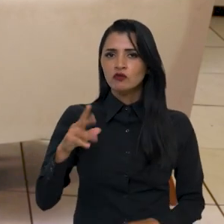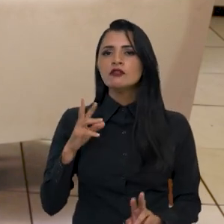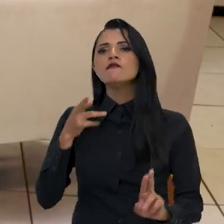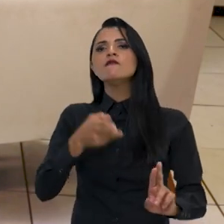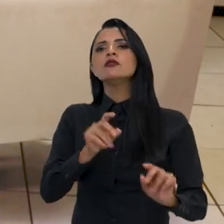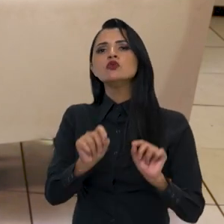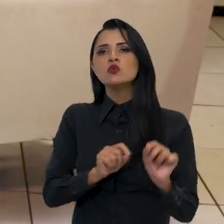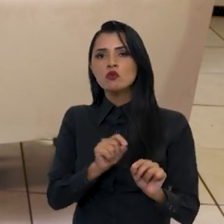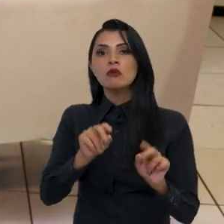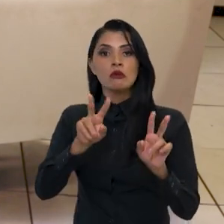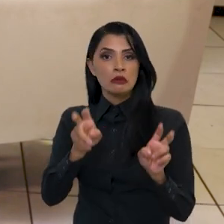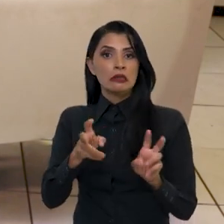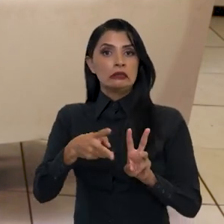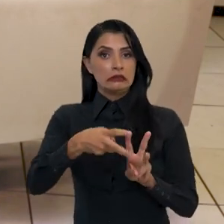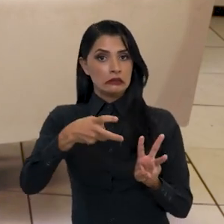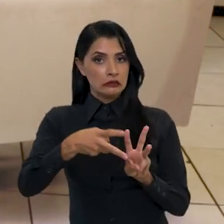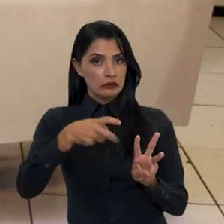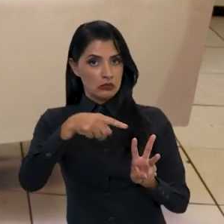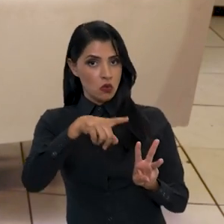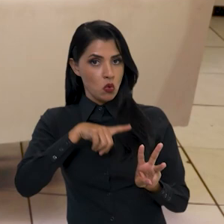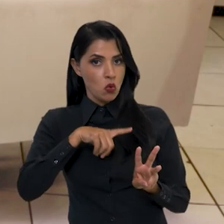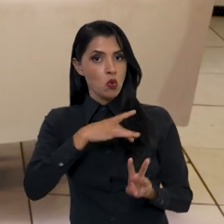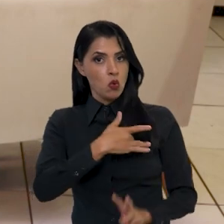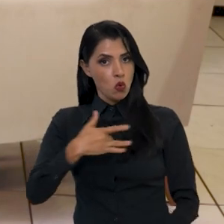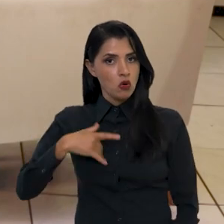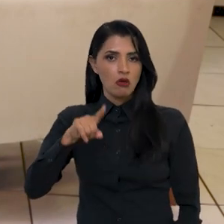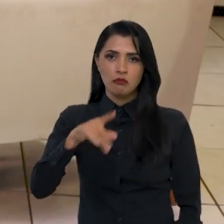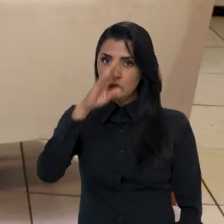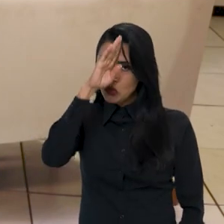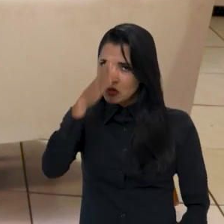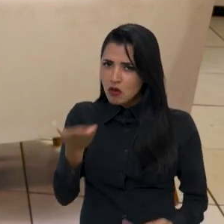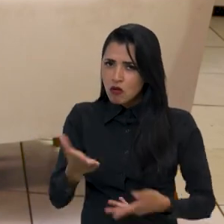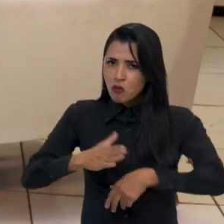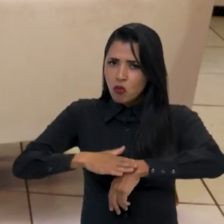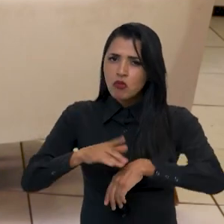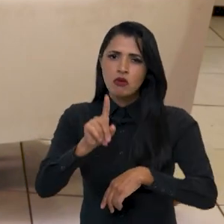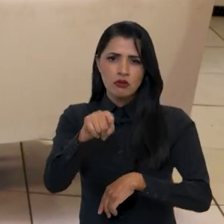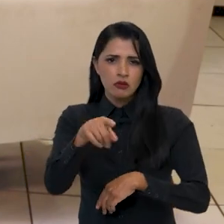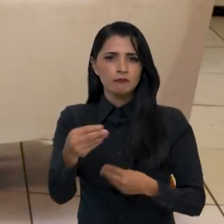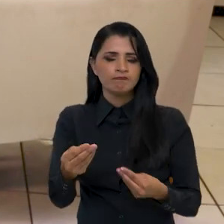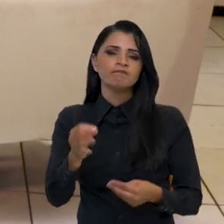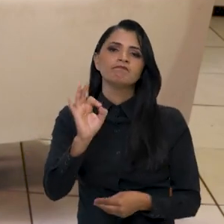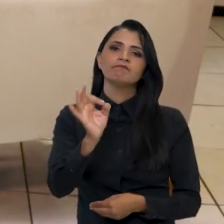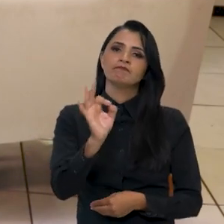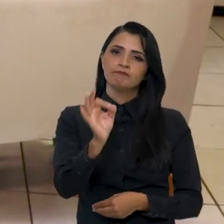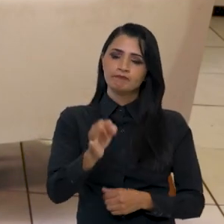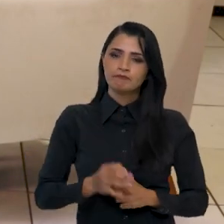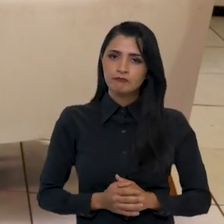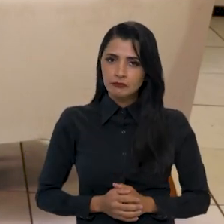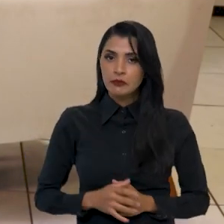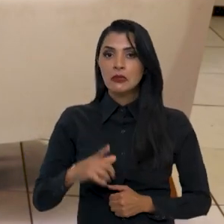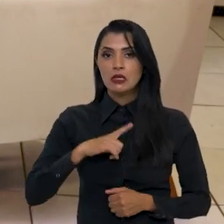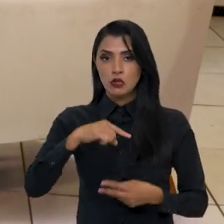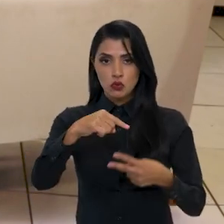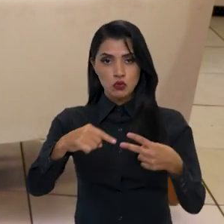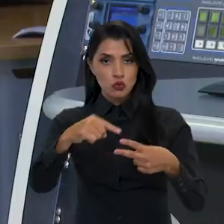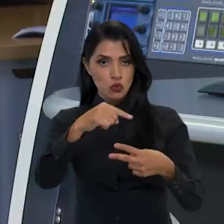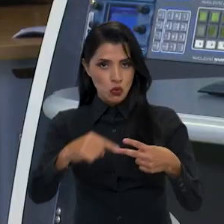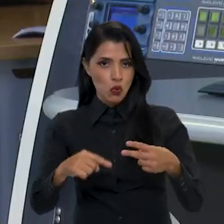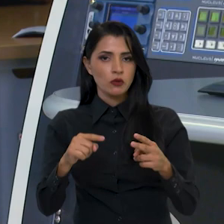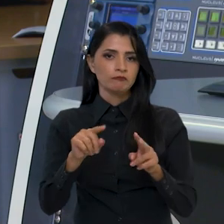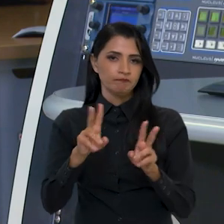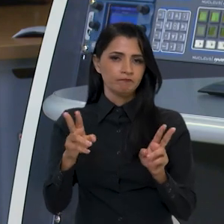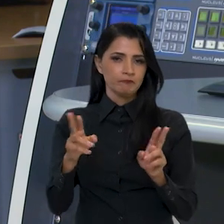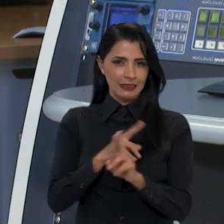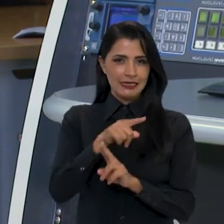fez referência à questão da saúde indígena, que é uma prioridade nesse momento, né? Certamente, Seixas. Tem dois